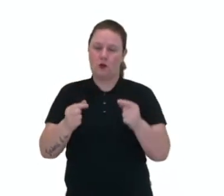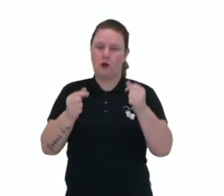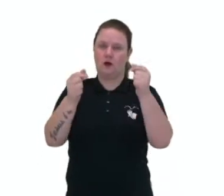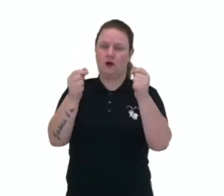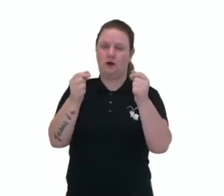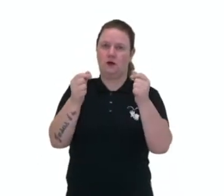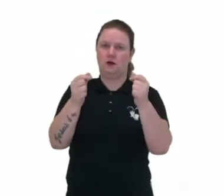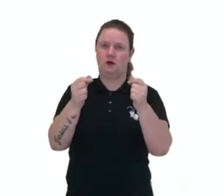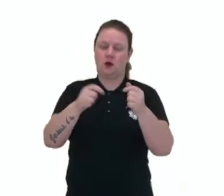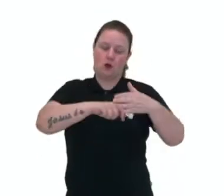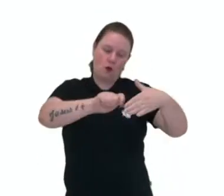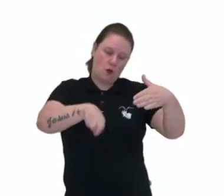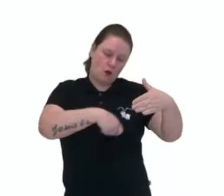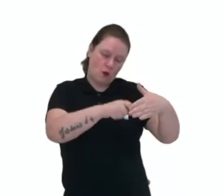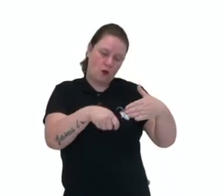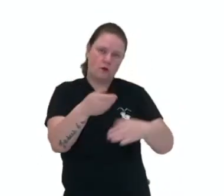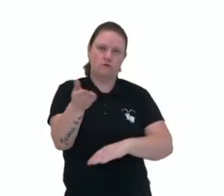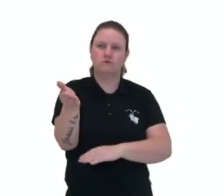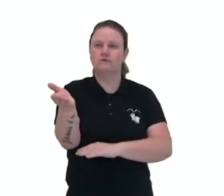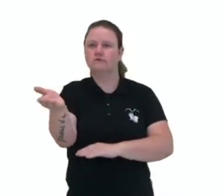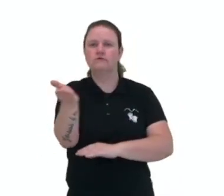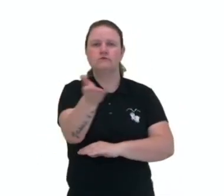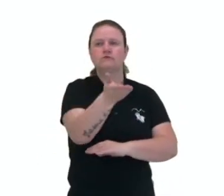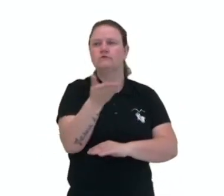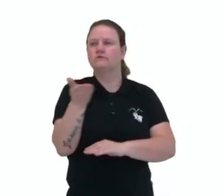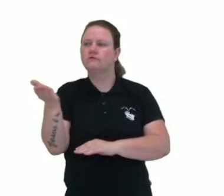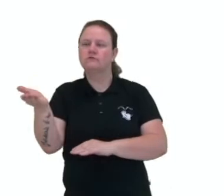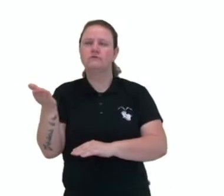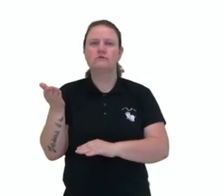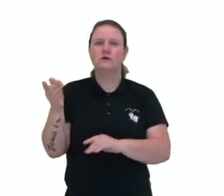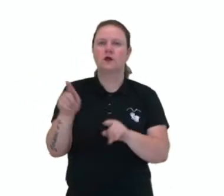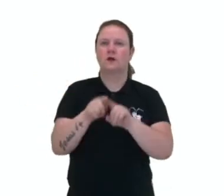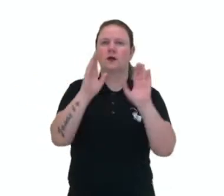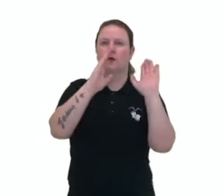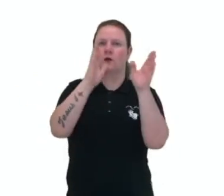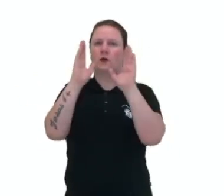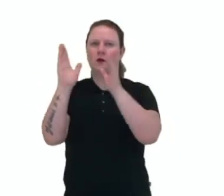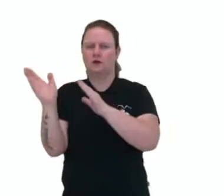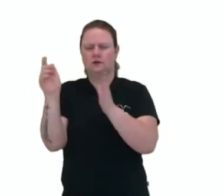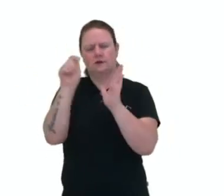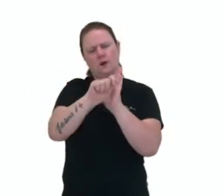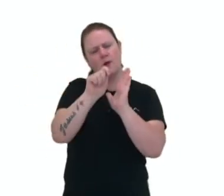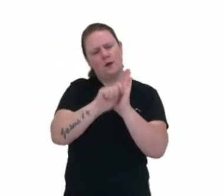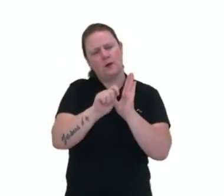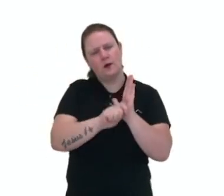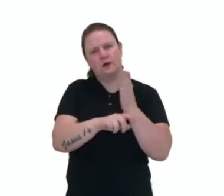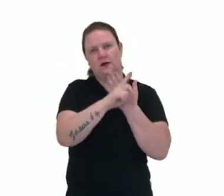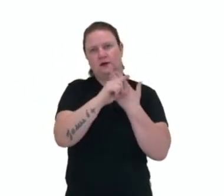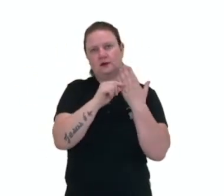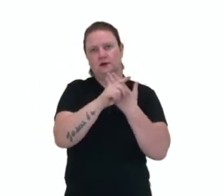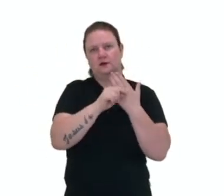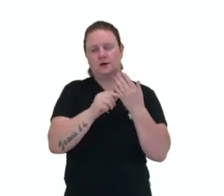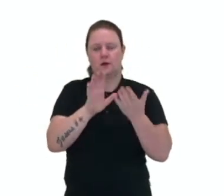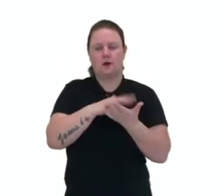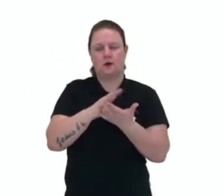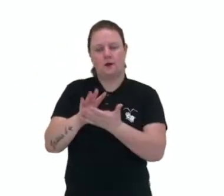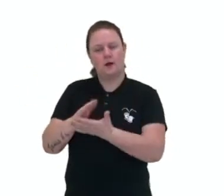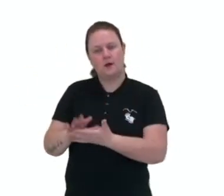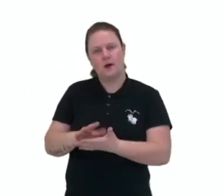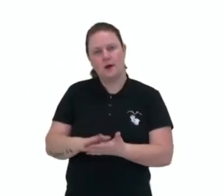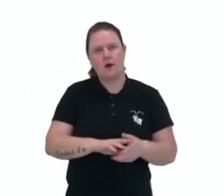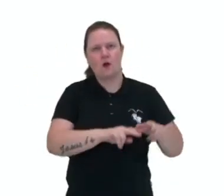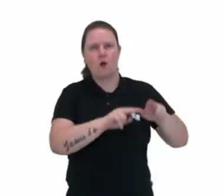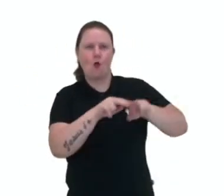trabalhador. Cozinheiro, garçom, bibliotecário, escritor, super trabalhador, maquinista, sambista,